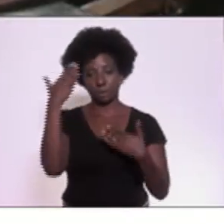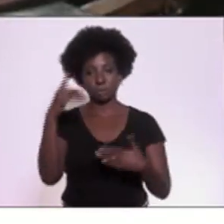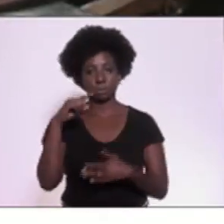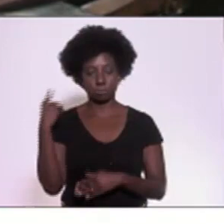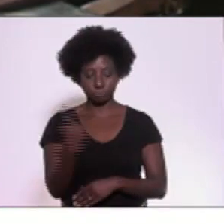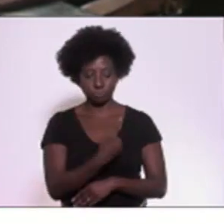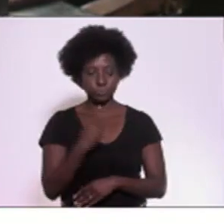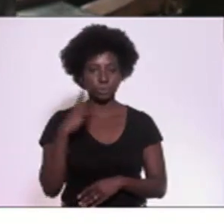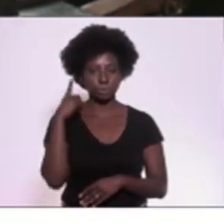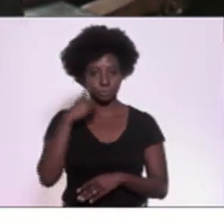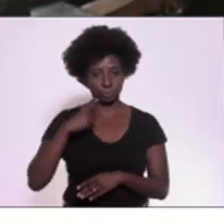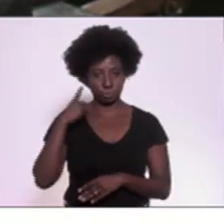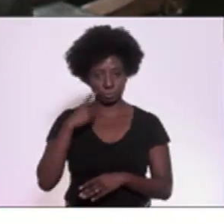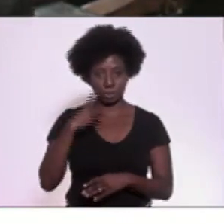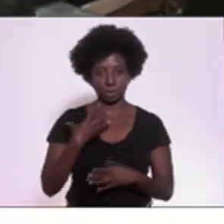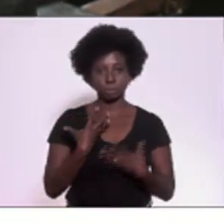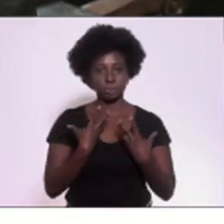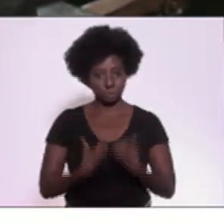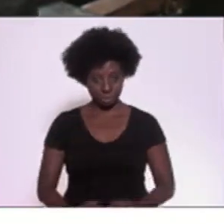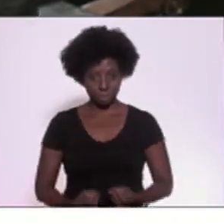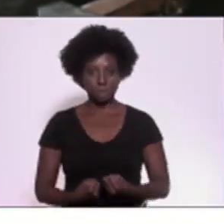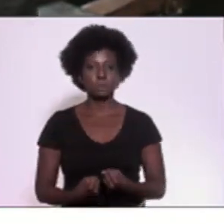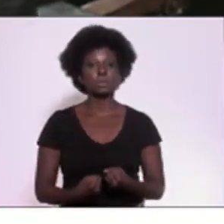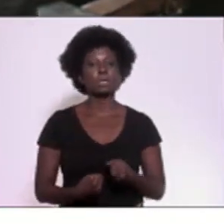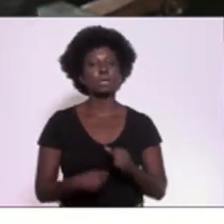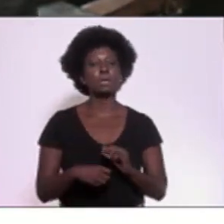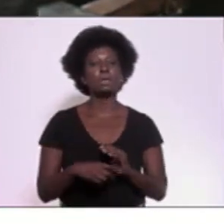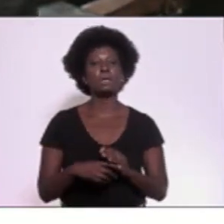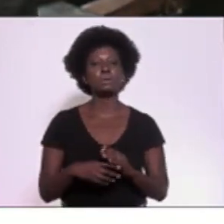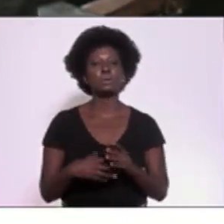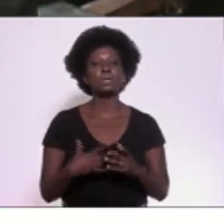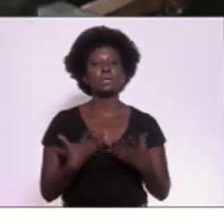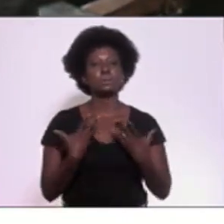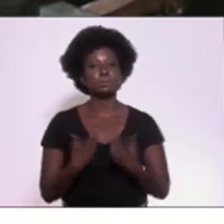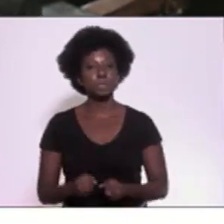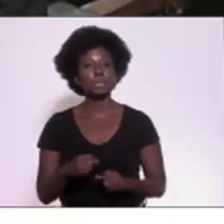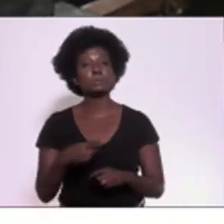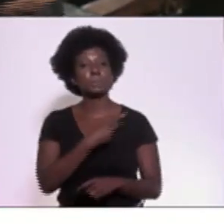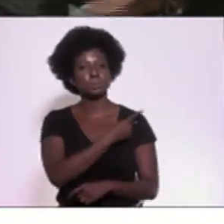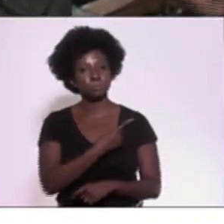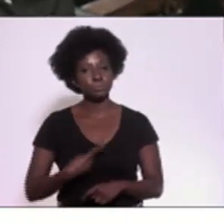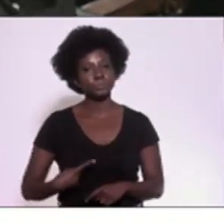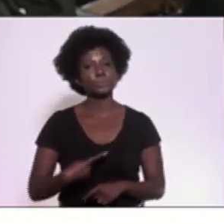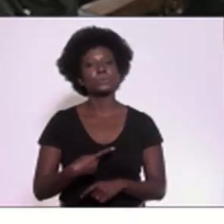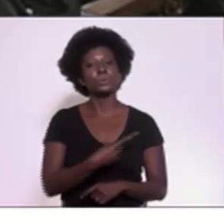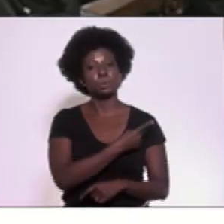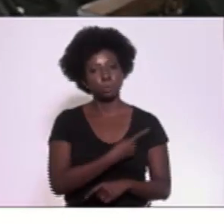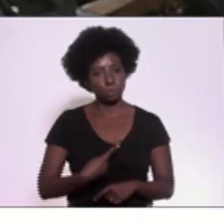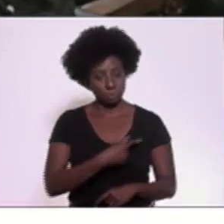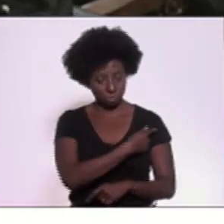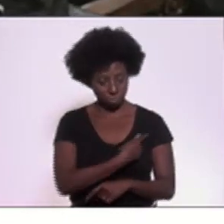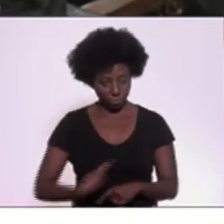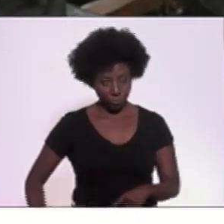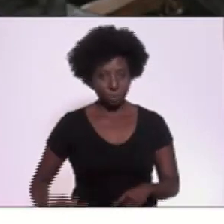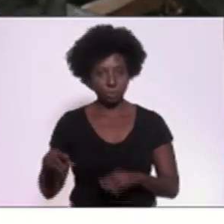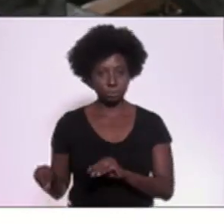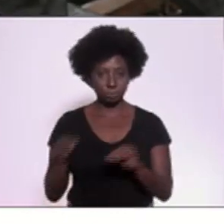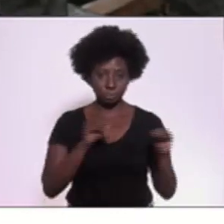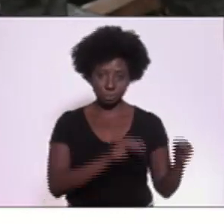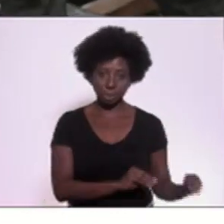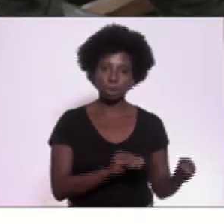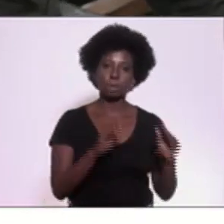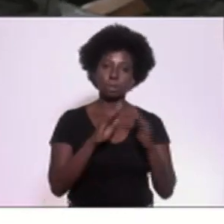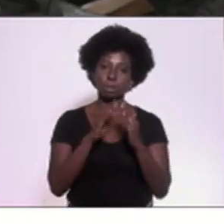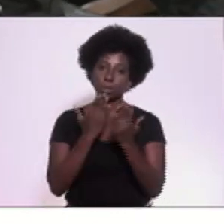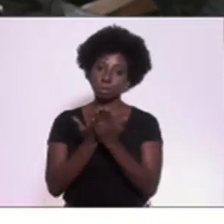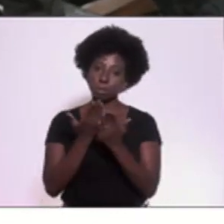que aprovaram essa indicação legislativa, solicitando ao senhor governador a transferência do Colégio Estadual Menezes